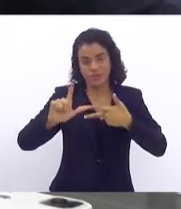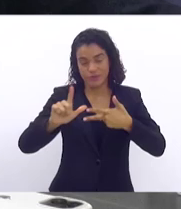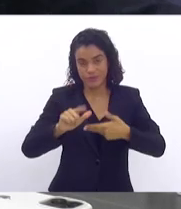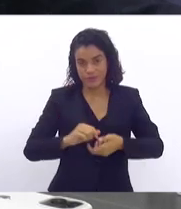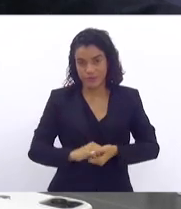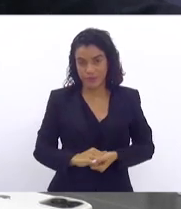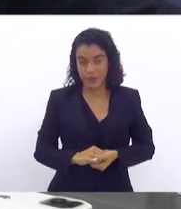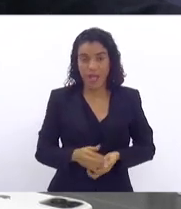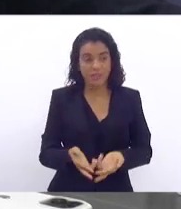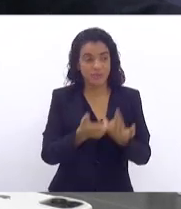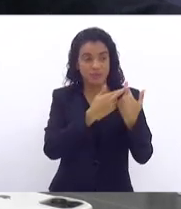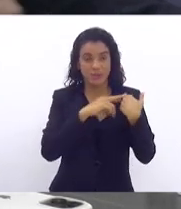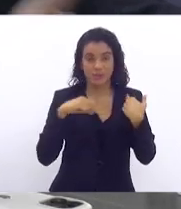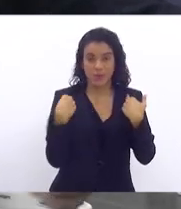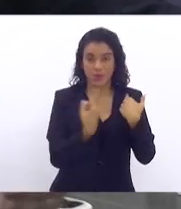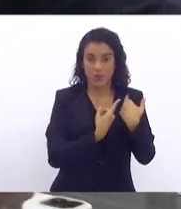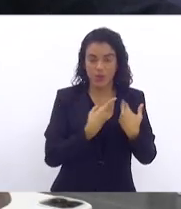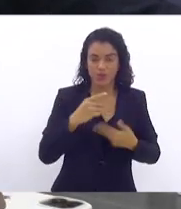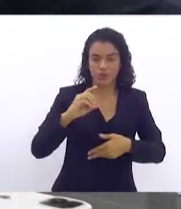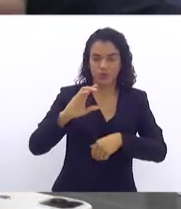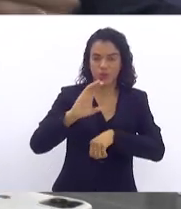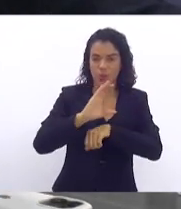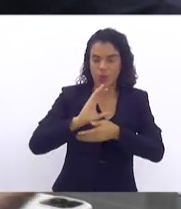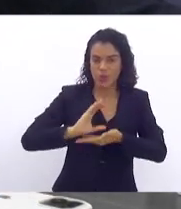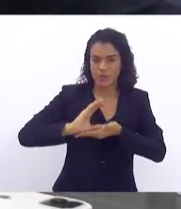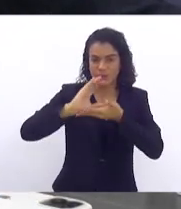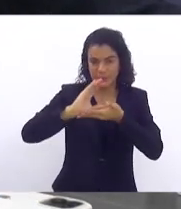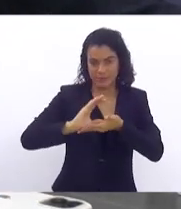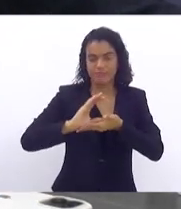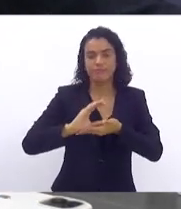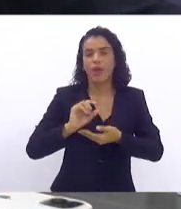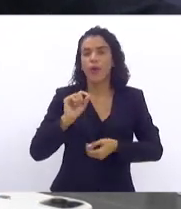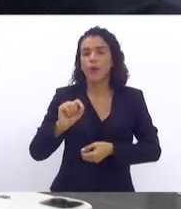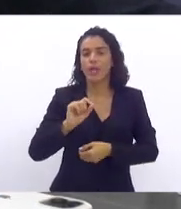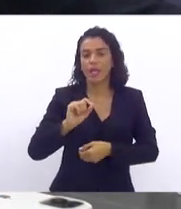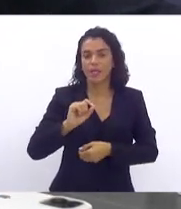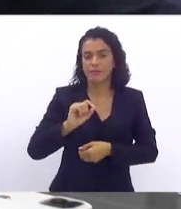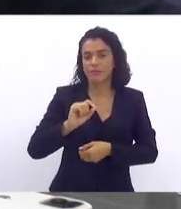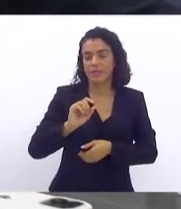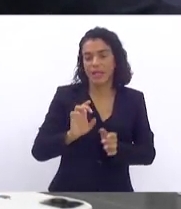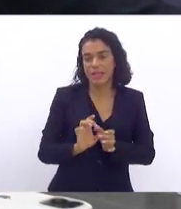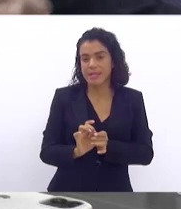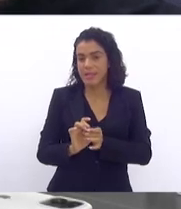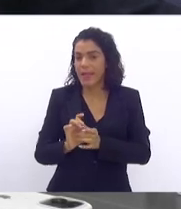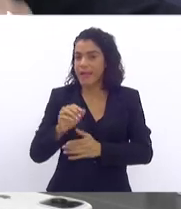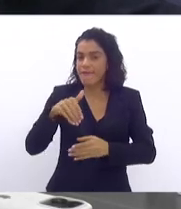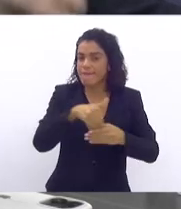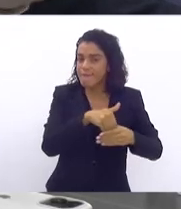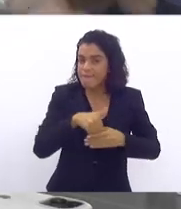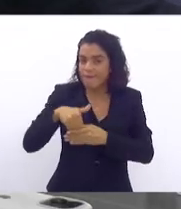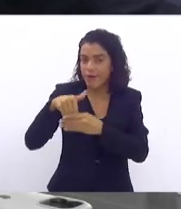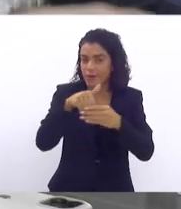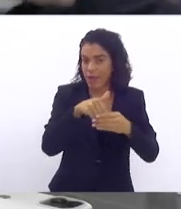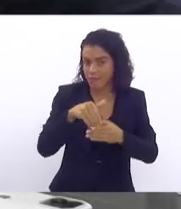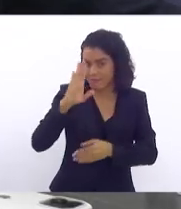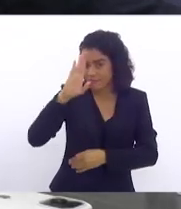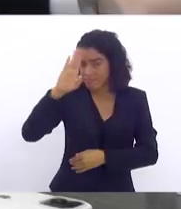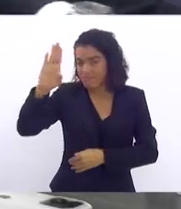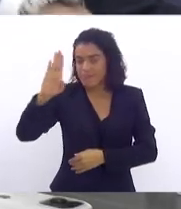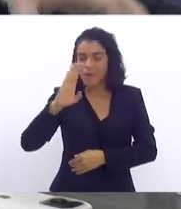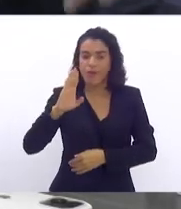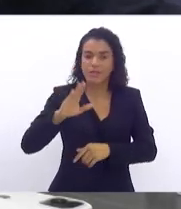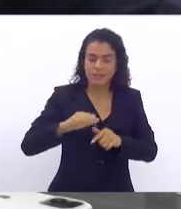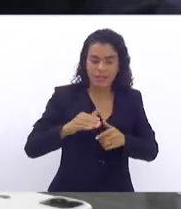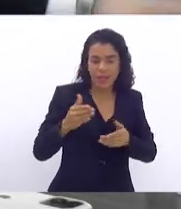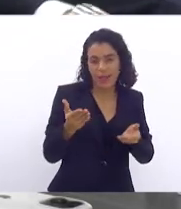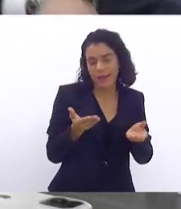esse conselho é fazer uma avaliação permanente com as suas reuniões e deliberar. Vamos priorizar os investimentos ou as